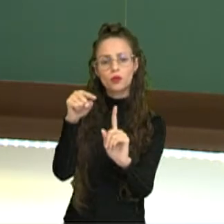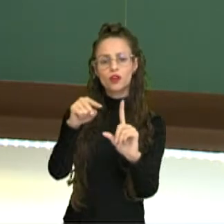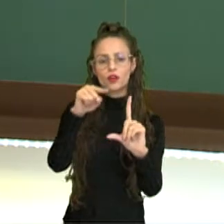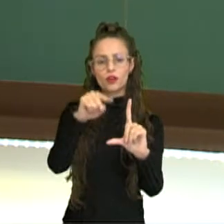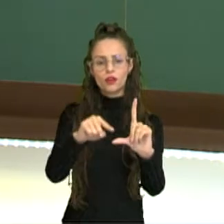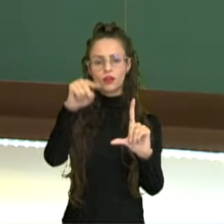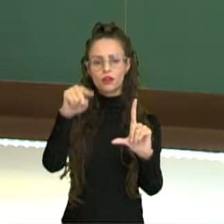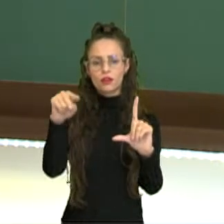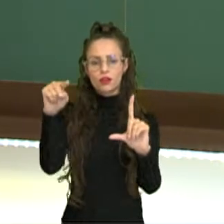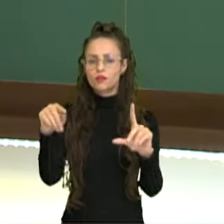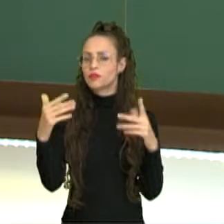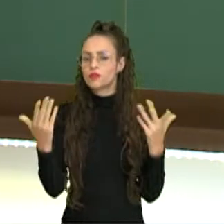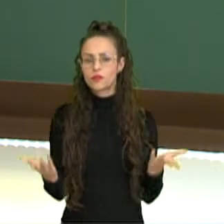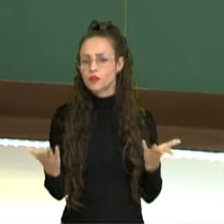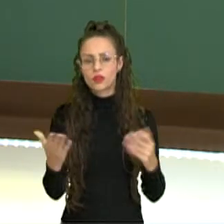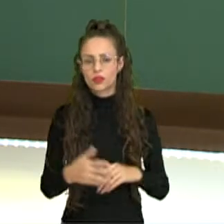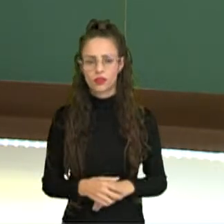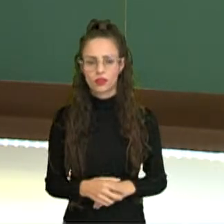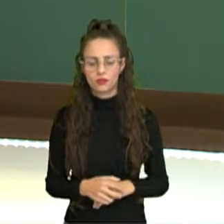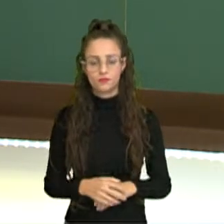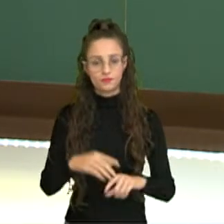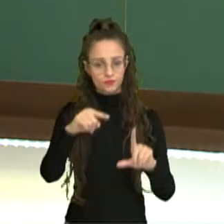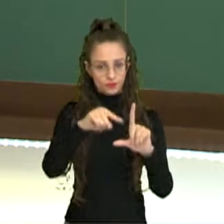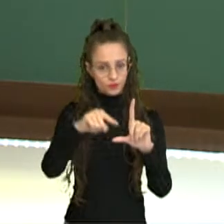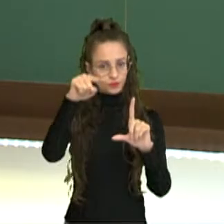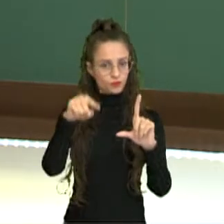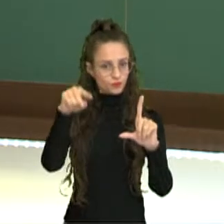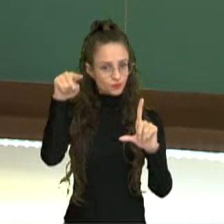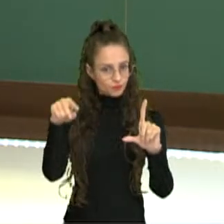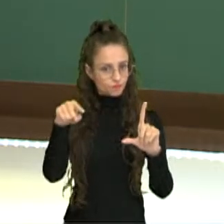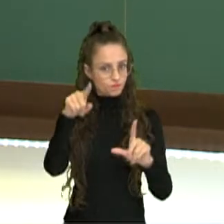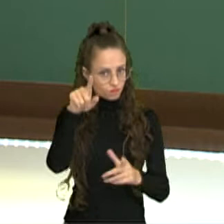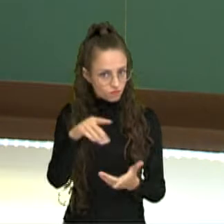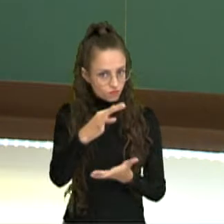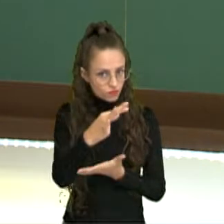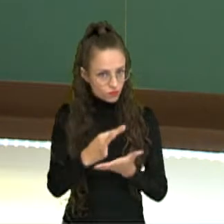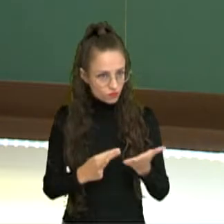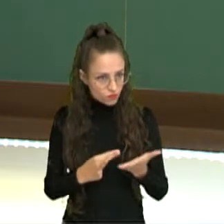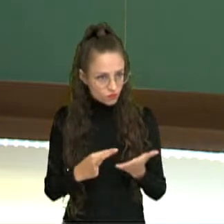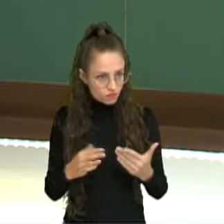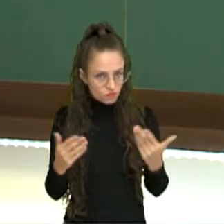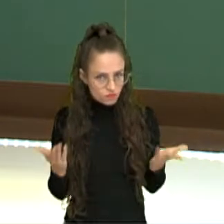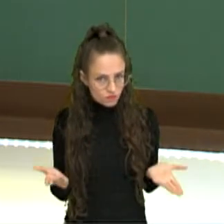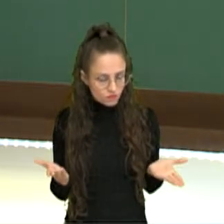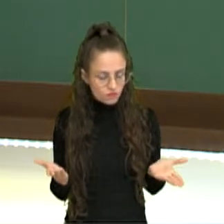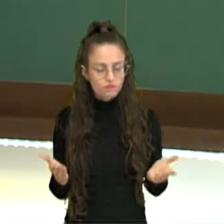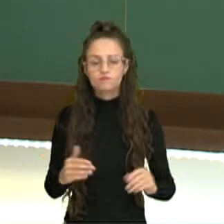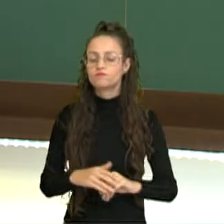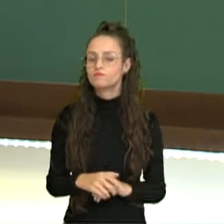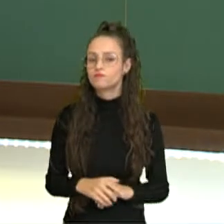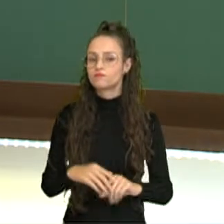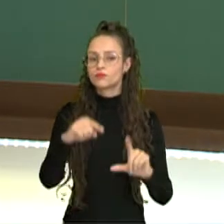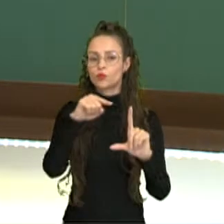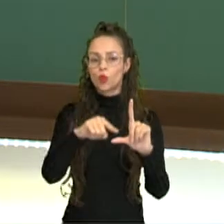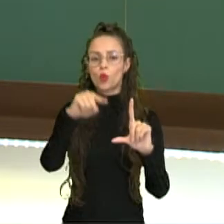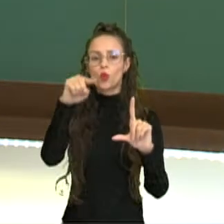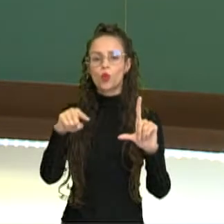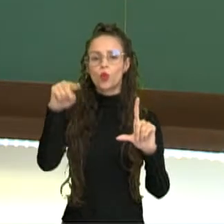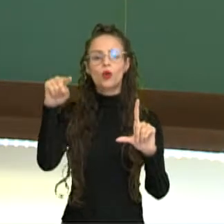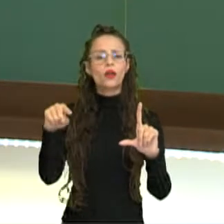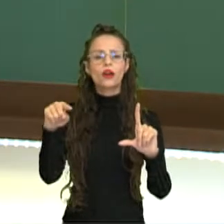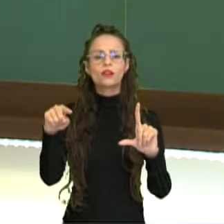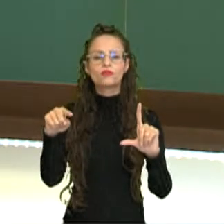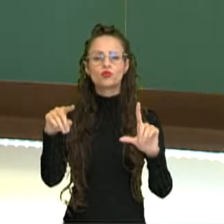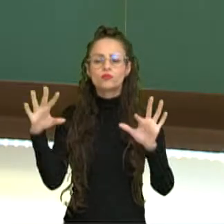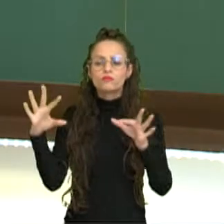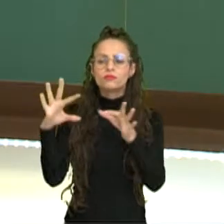gráfico? Os gráficos são textos? O gráfico circula junto